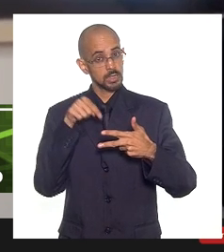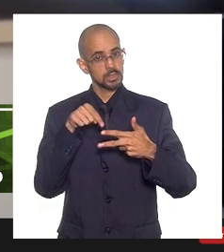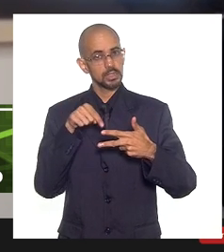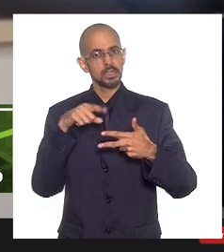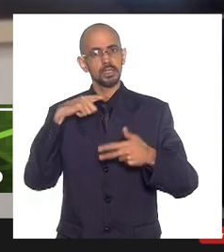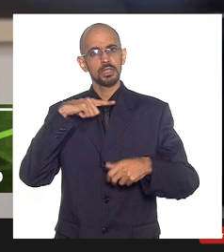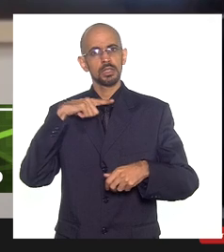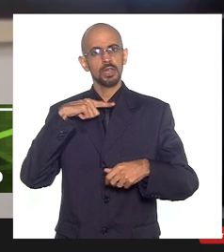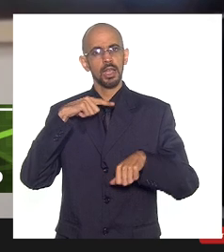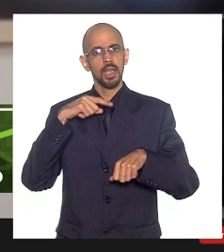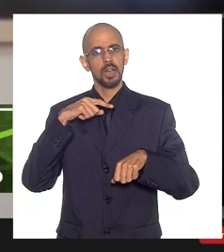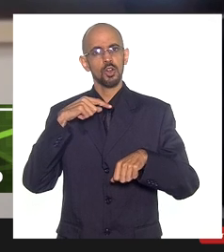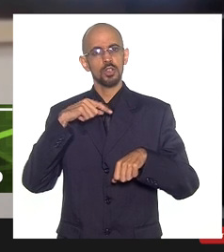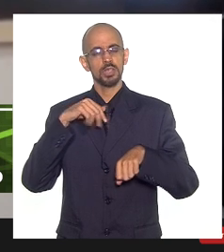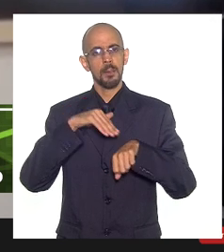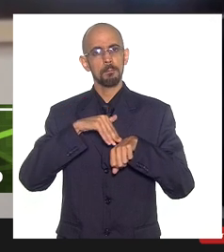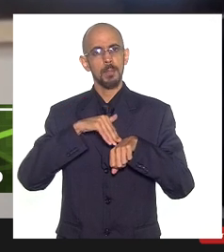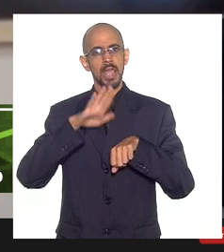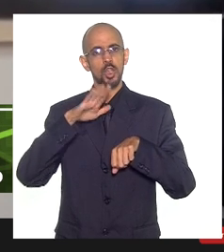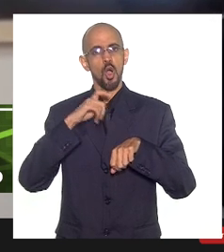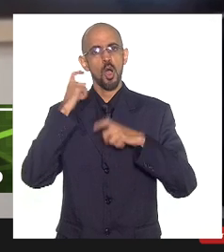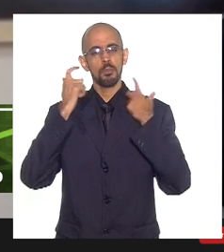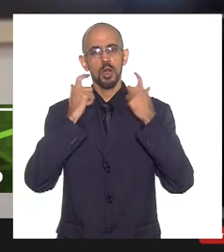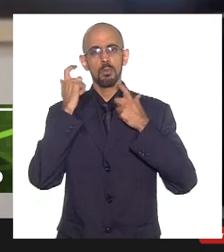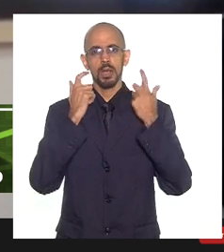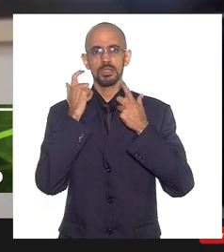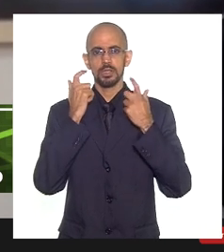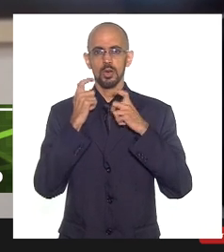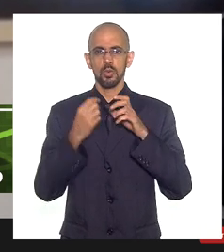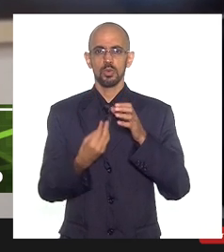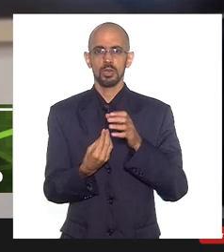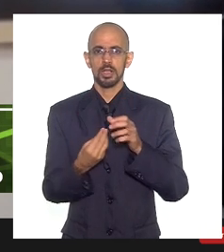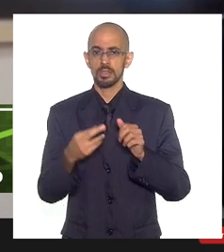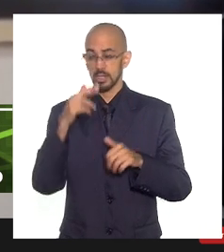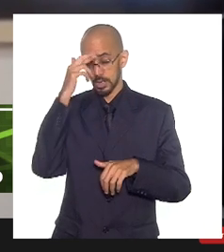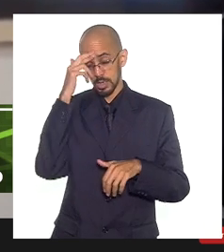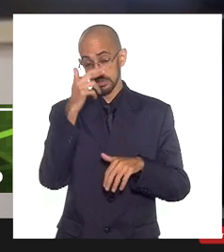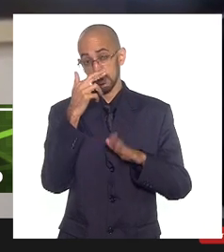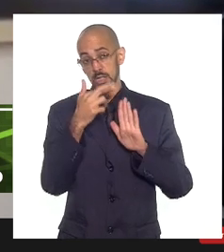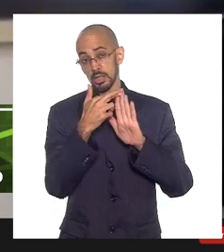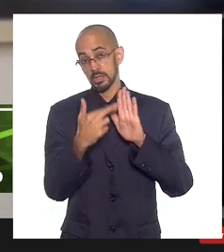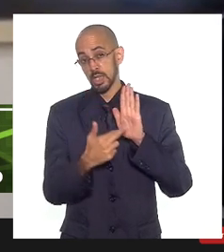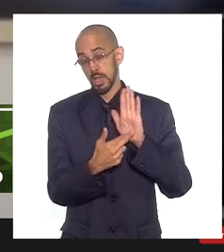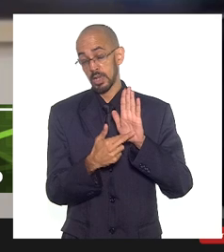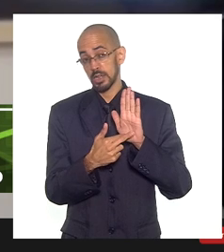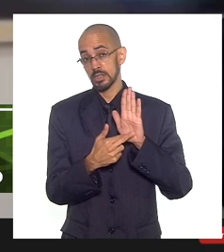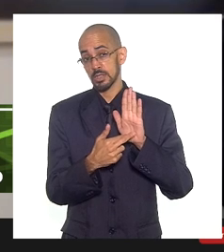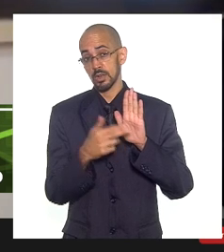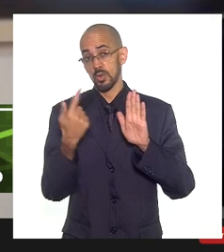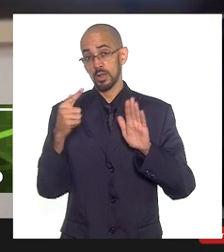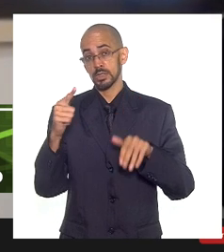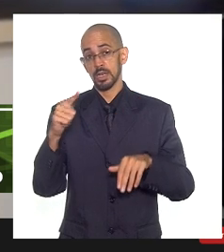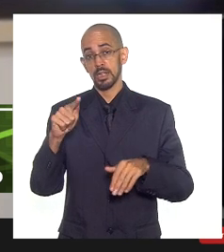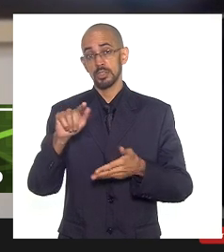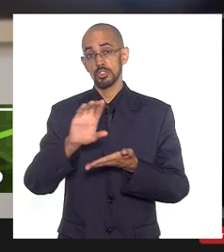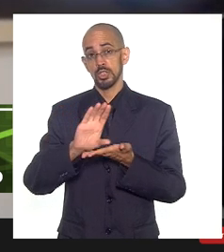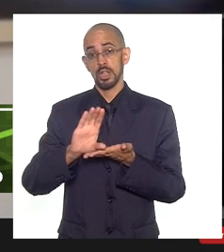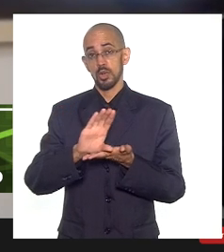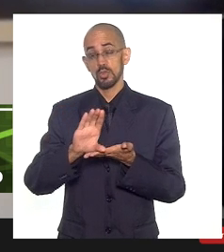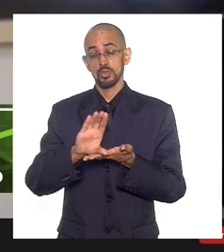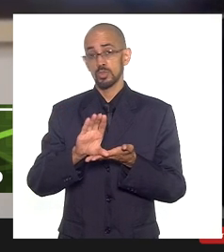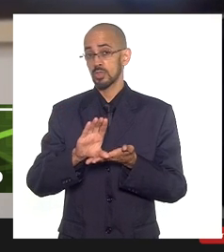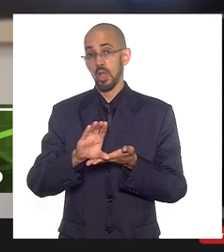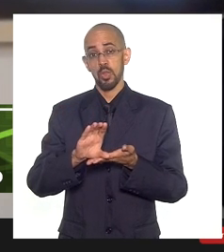relação a essa regularização do do décimo. Mas eu acho que, sendo uma garantia constitucional, não há